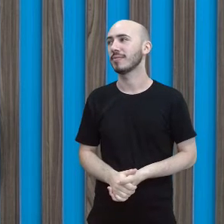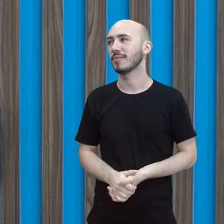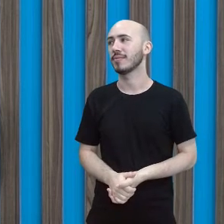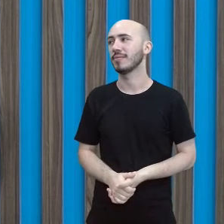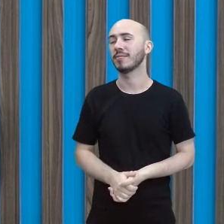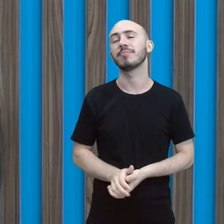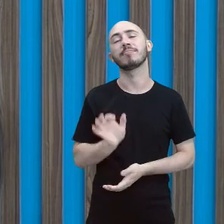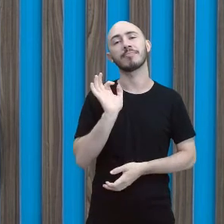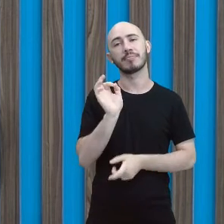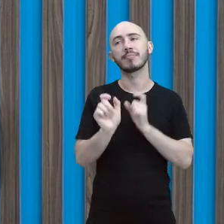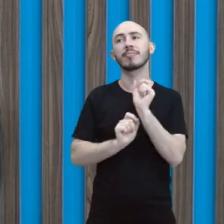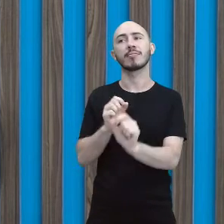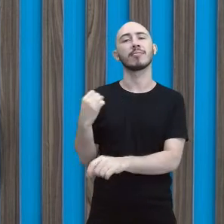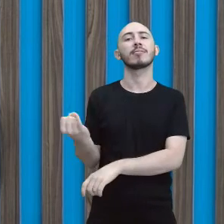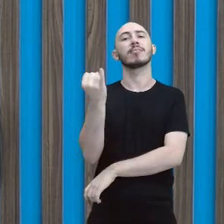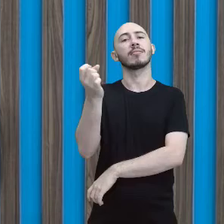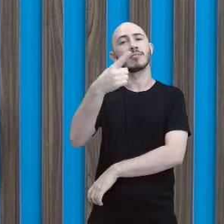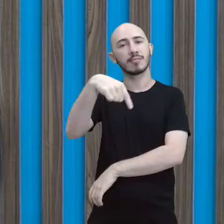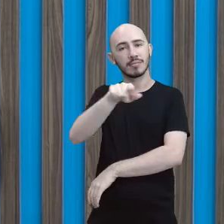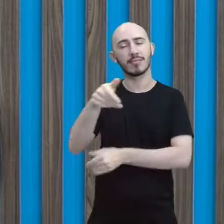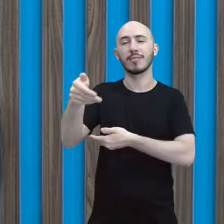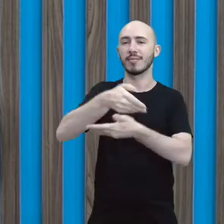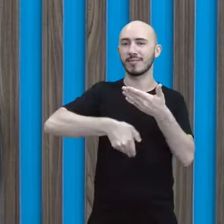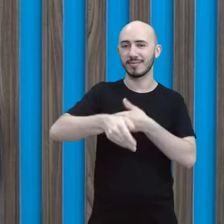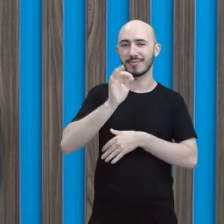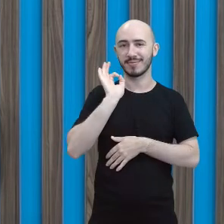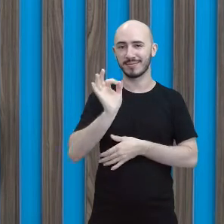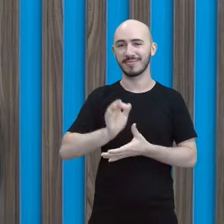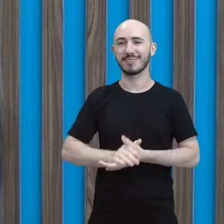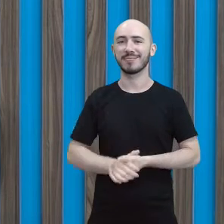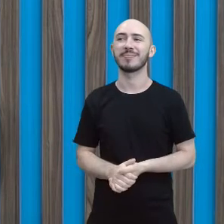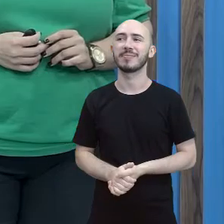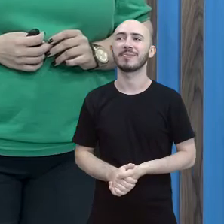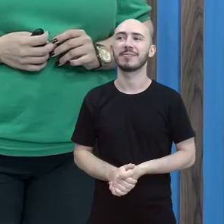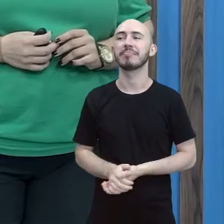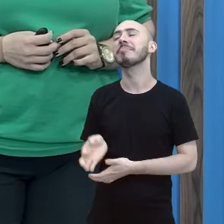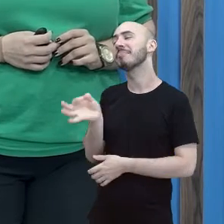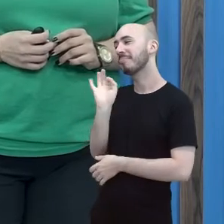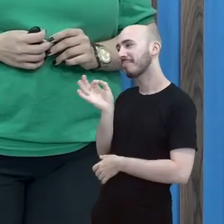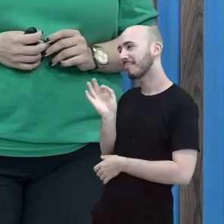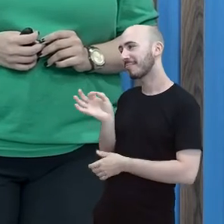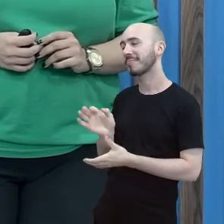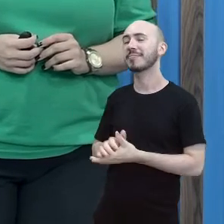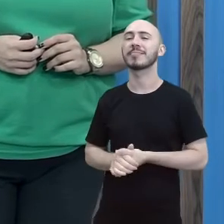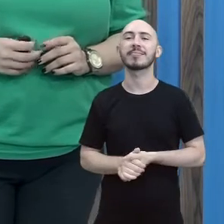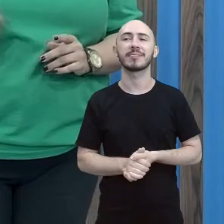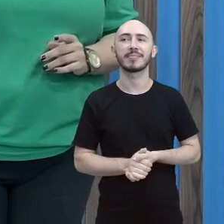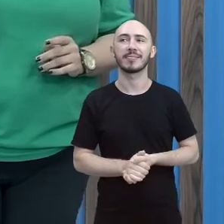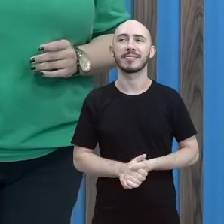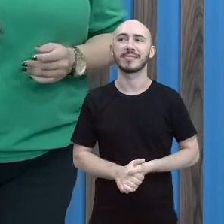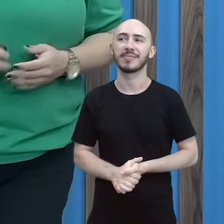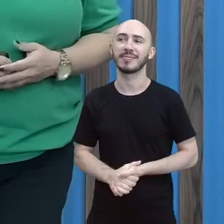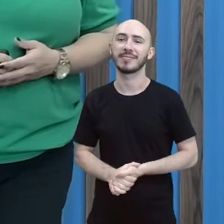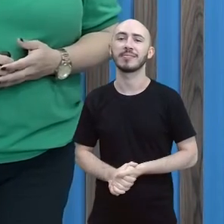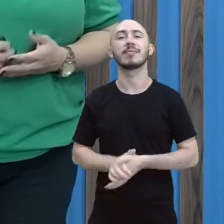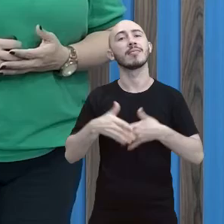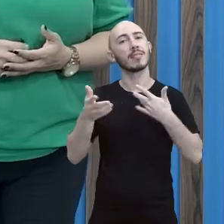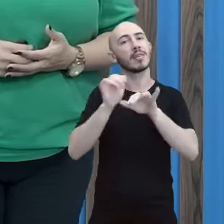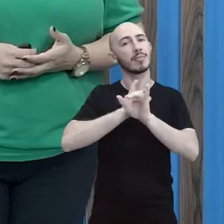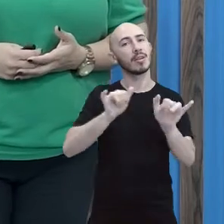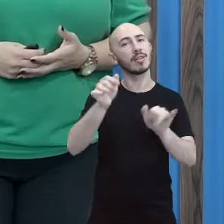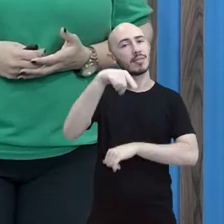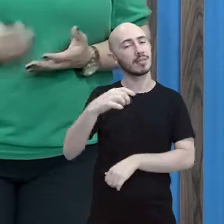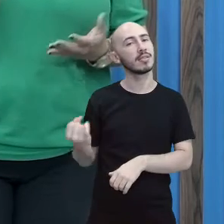porque realmente é importante que vocês interajam, tá bom? Certíssimo, professora Vanessa deu esse recadinho aí